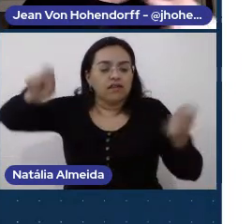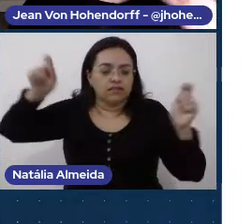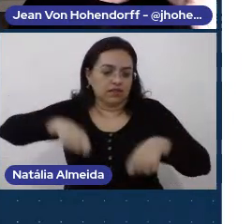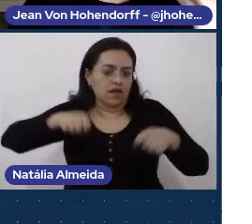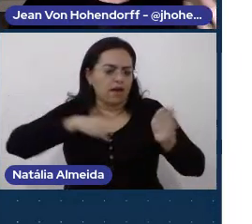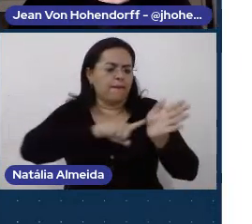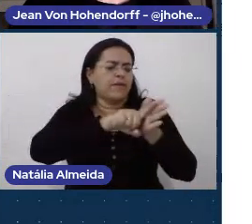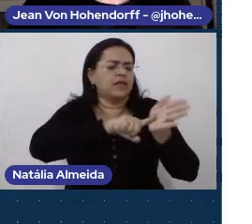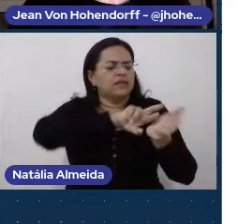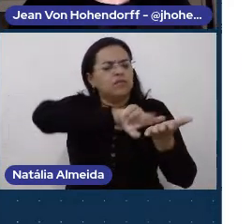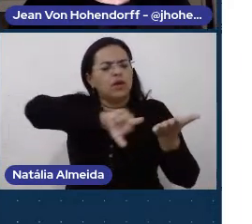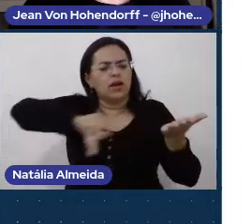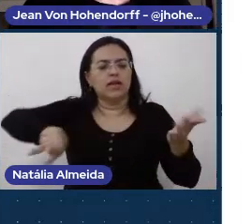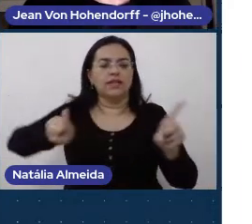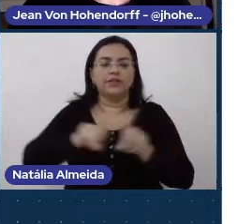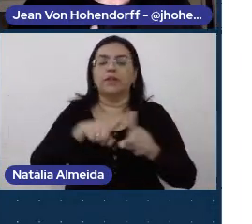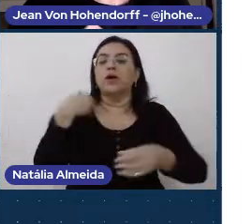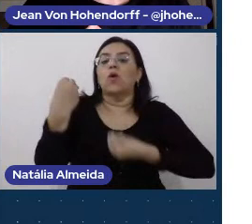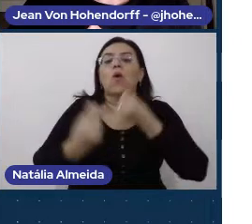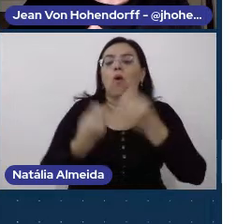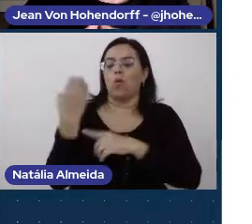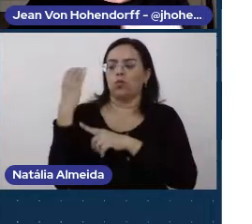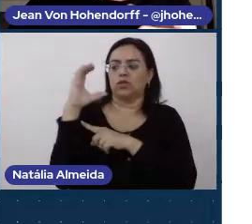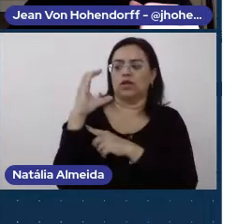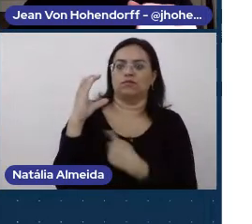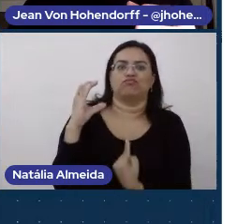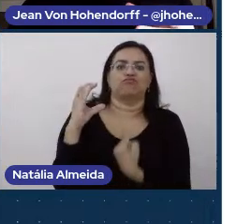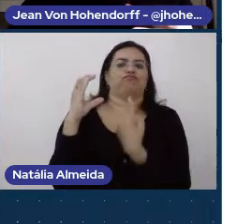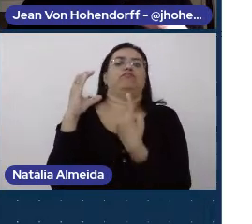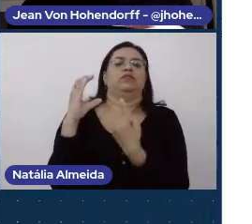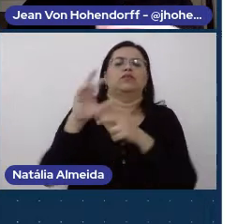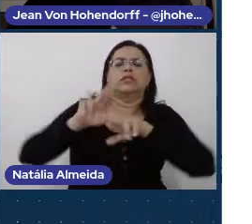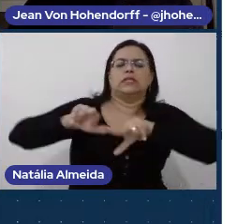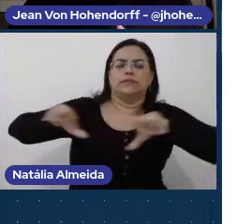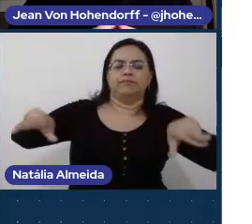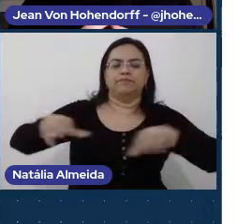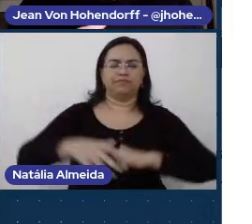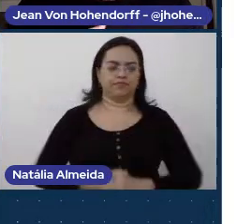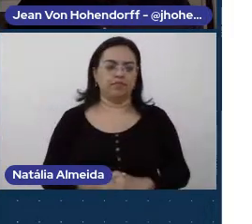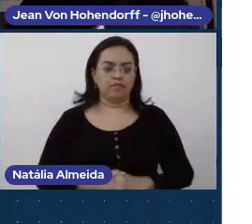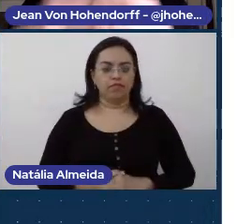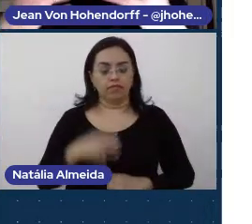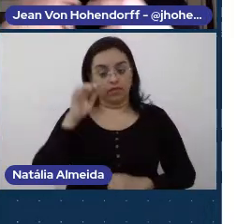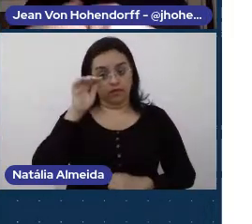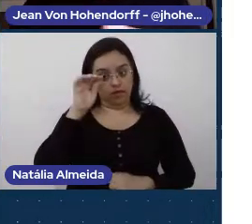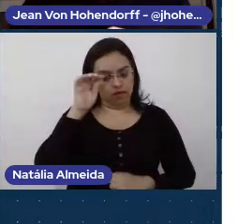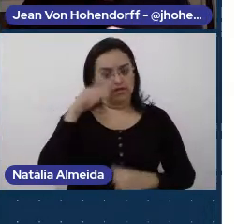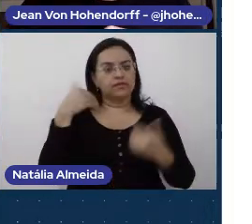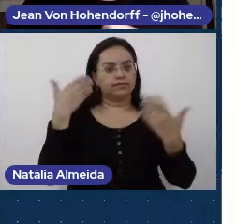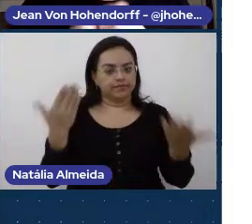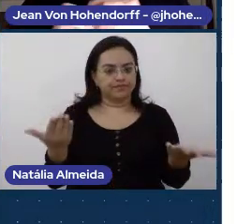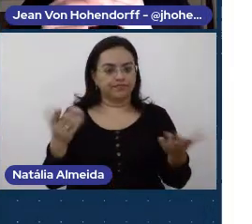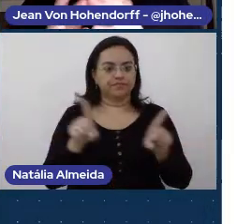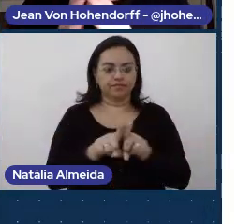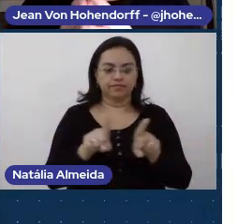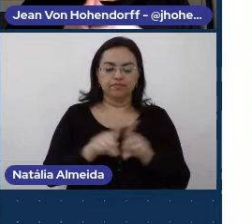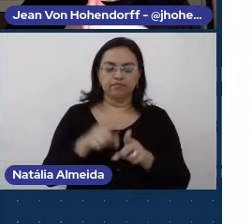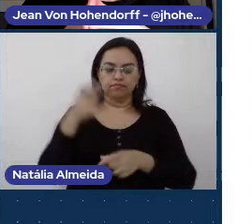as diversas formas de fazer ciência, né, consequentemente. Para isso, a gente inclusive aborda